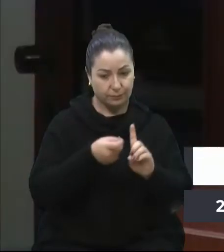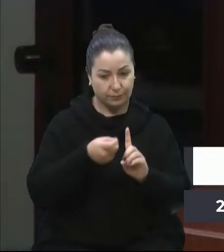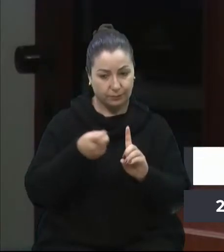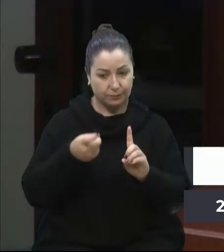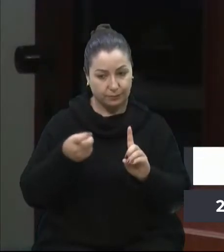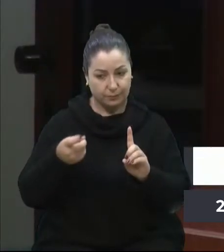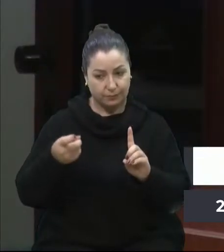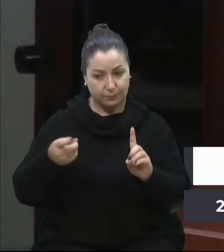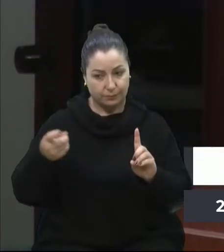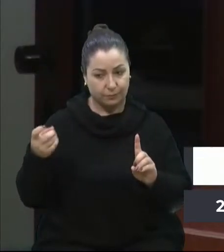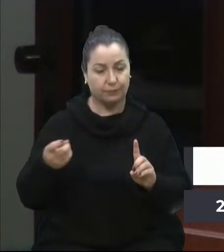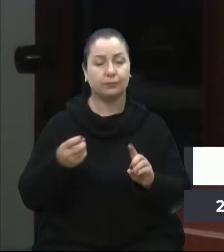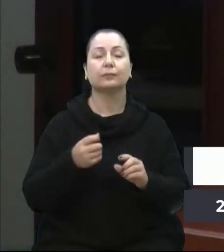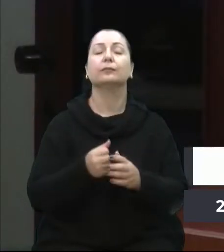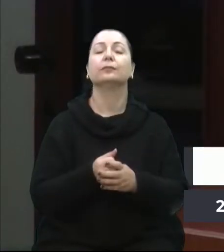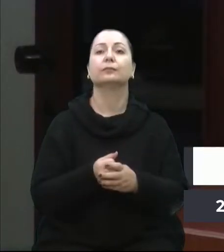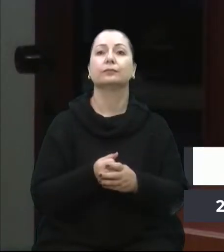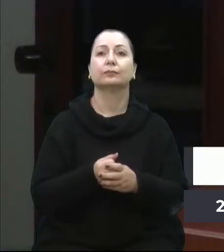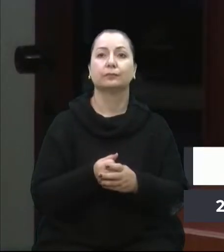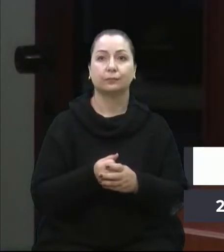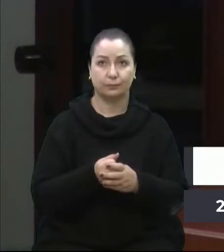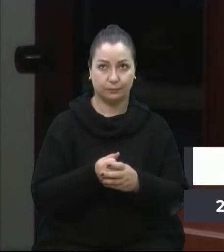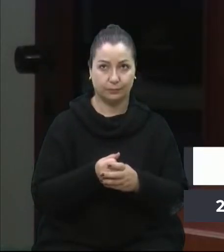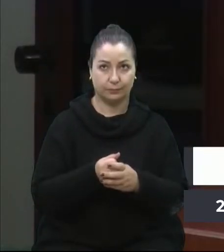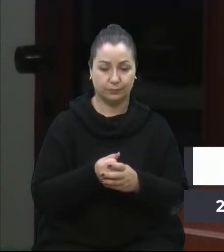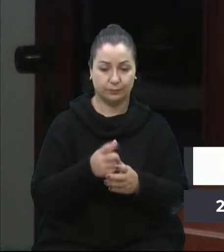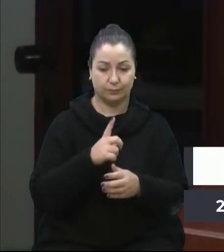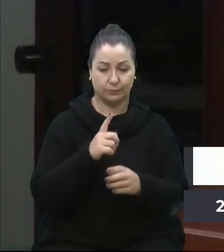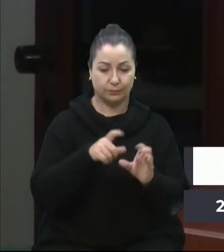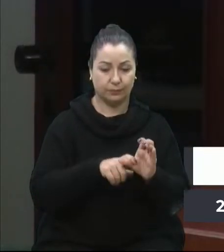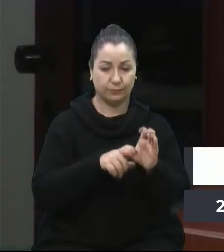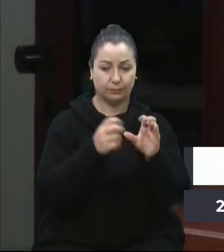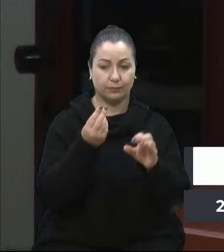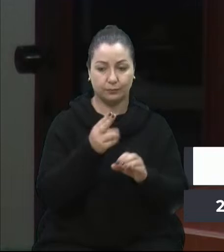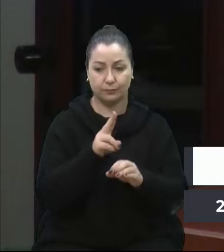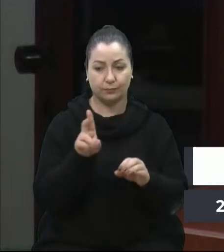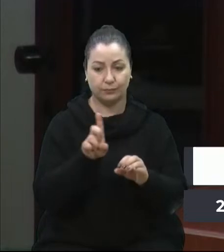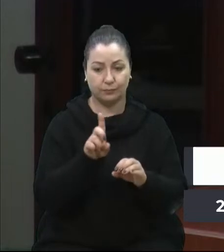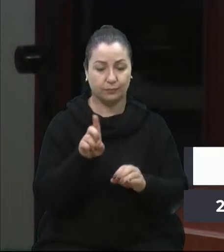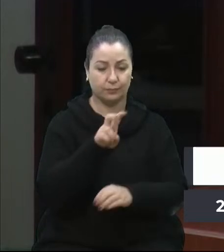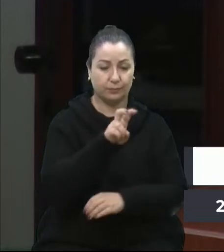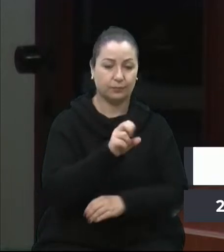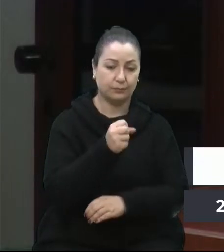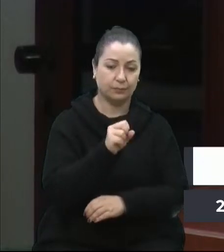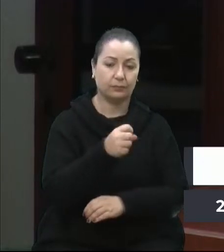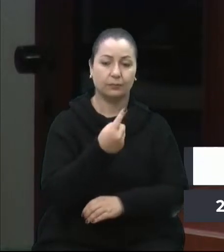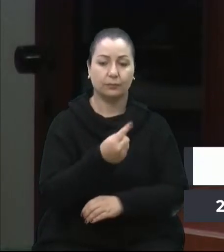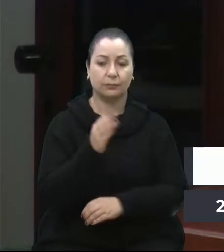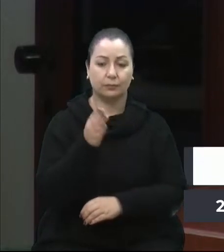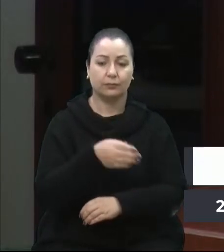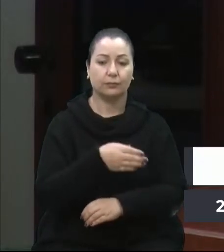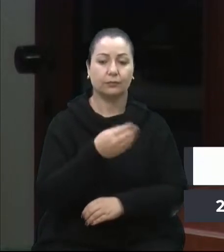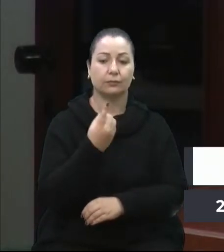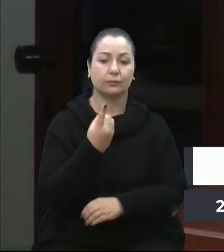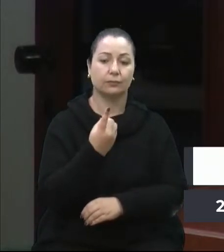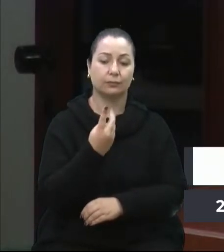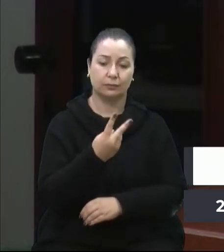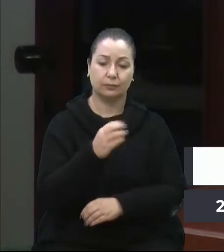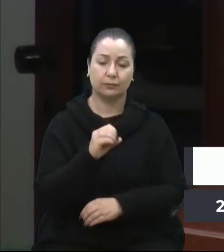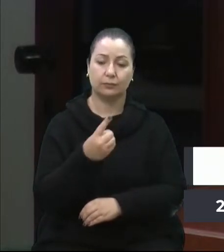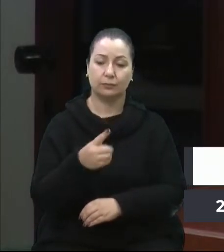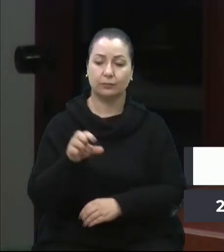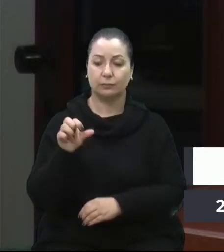tributários ou não tributários, inscritos ou não em dívida ativa, é a lei complementar número 581/2019. Pondera que tal